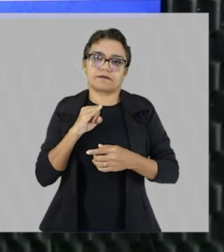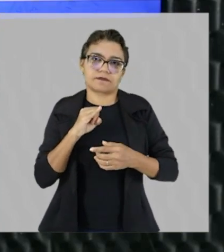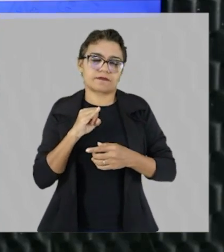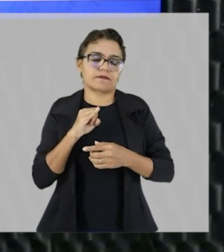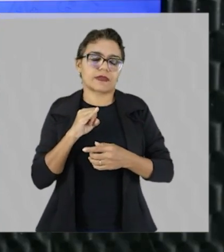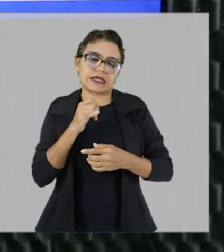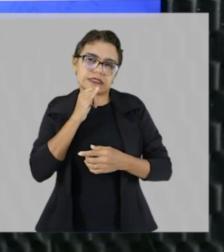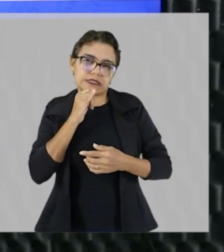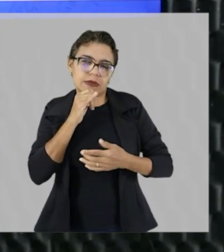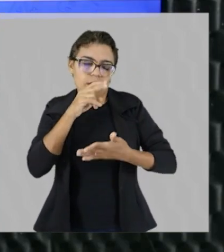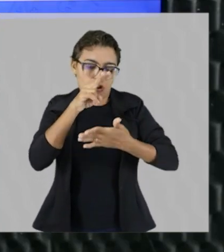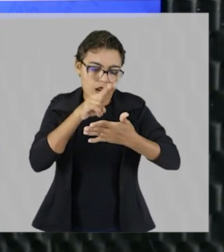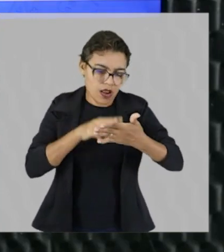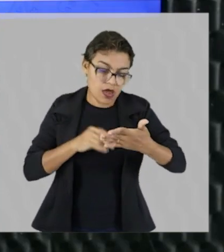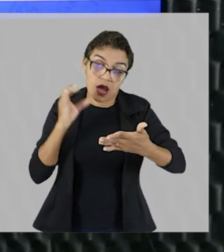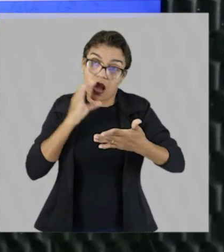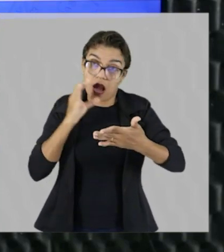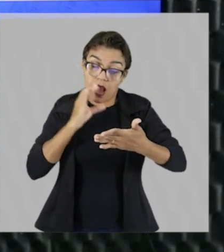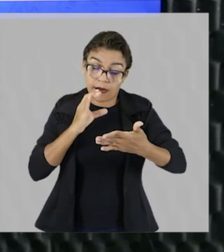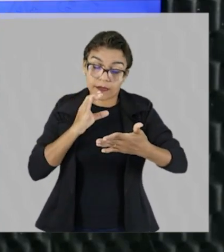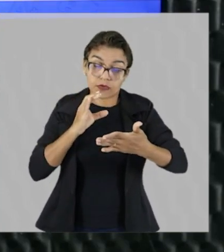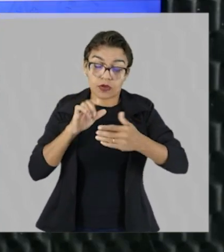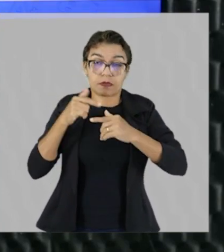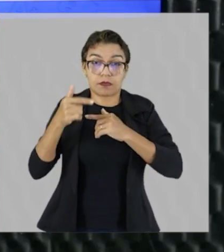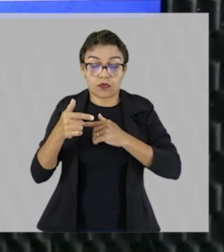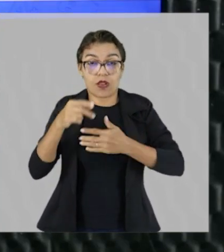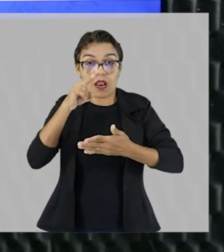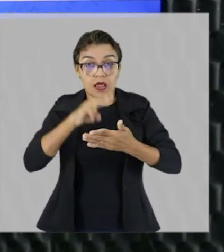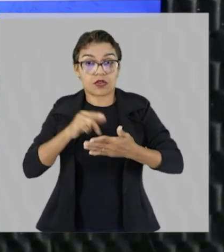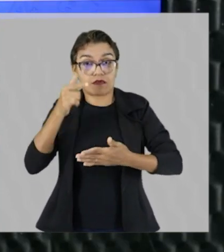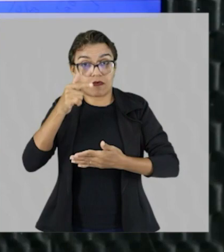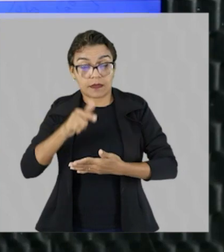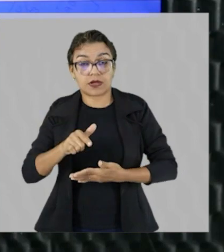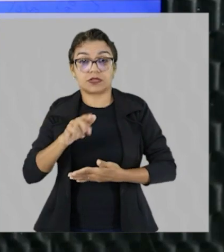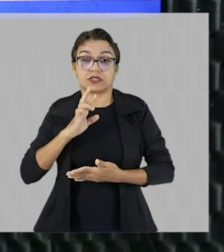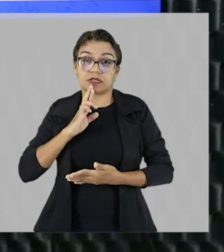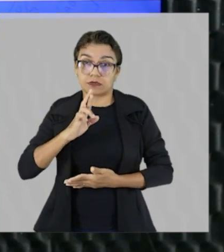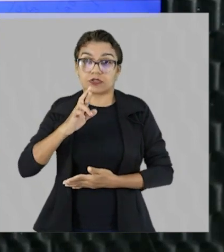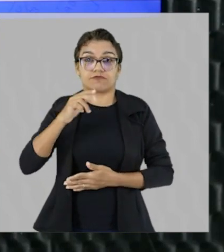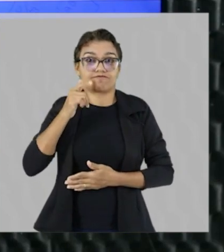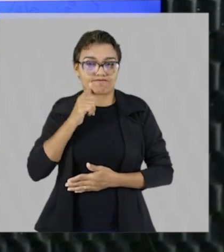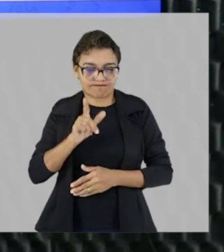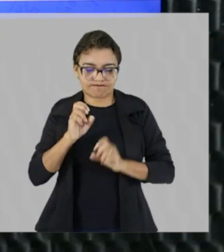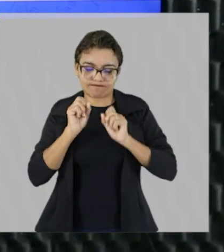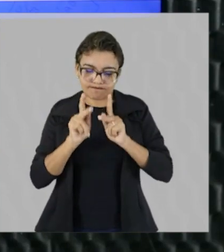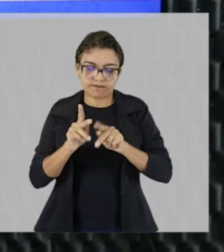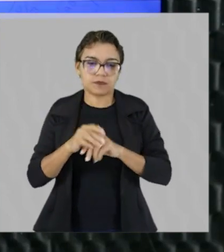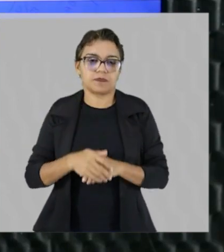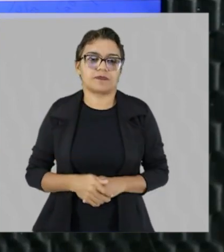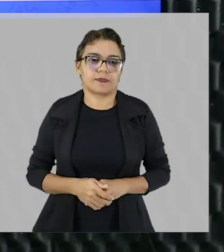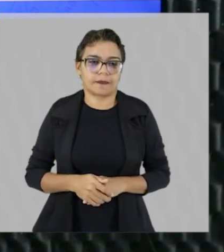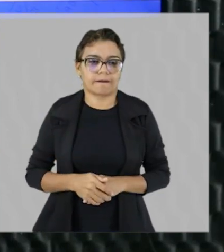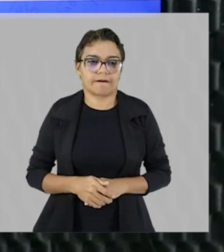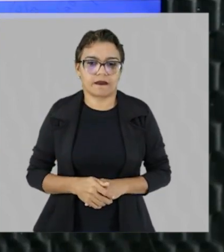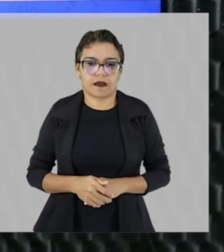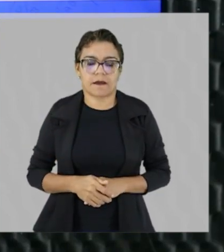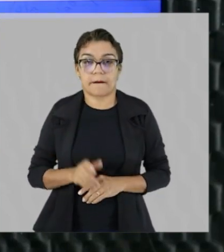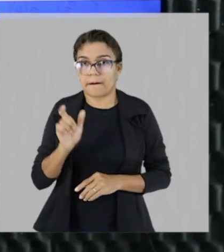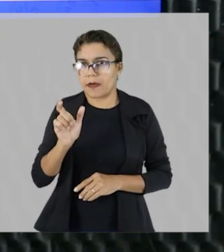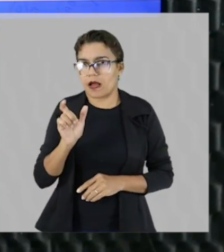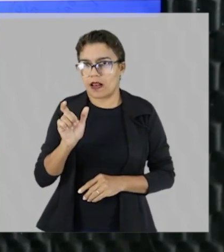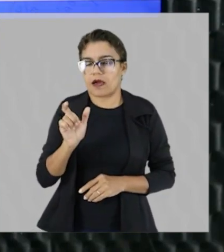com mais, ter mais foco no que você vai responder. Caixa alta, palavras destacadas podem